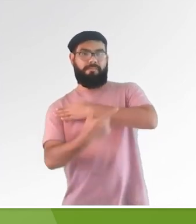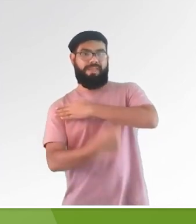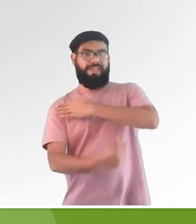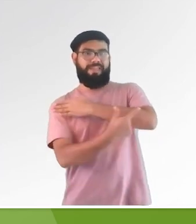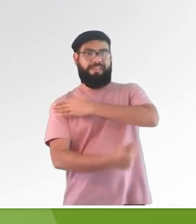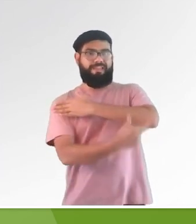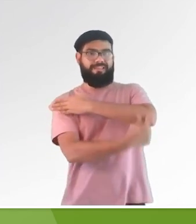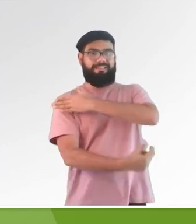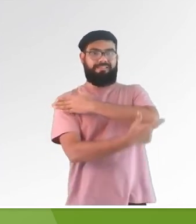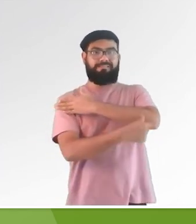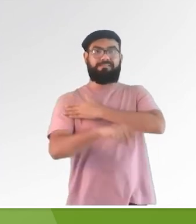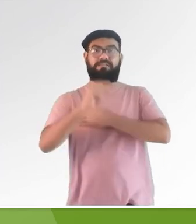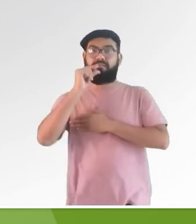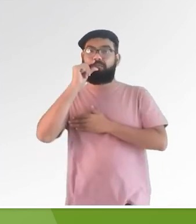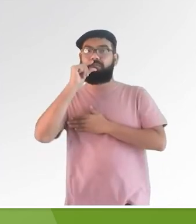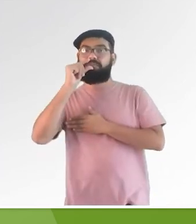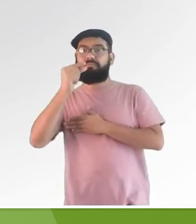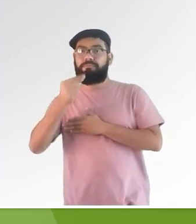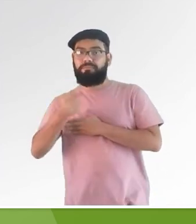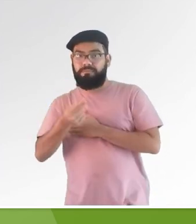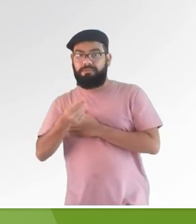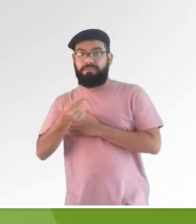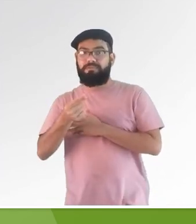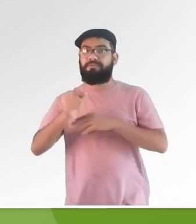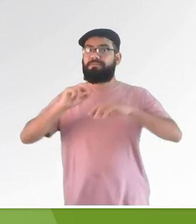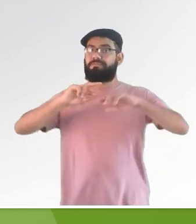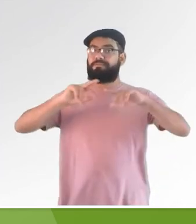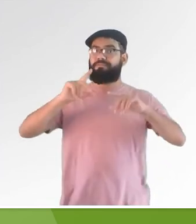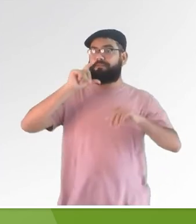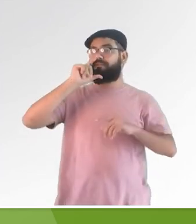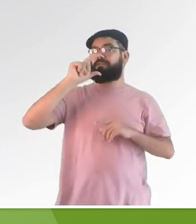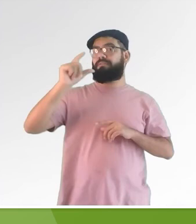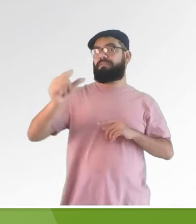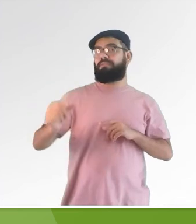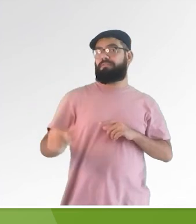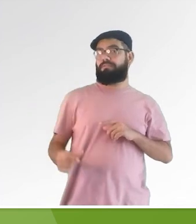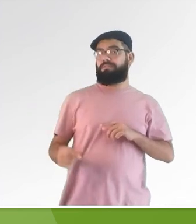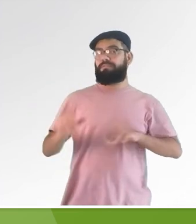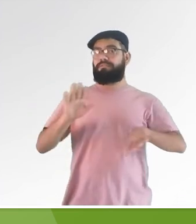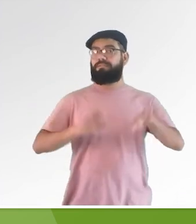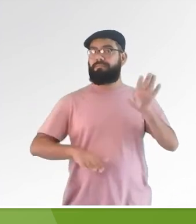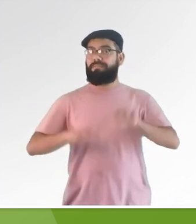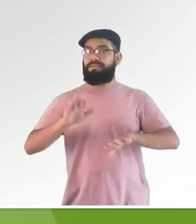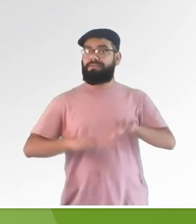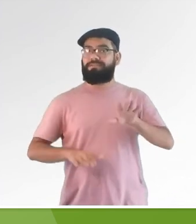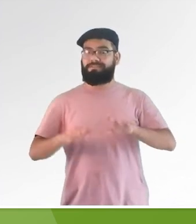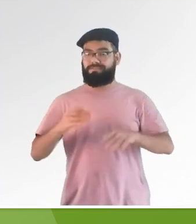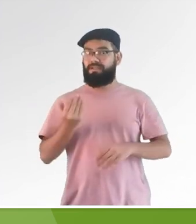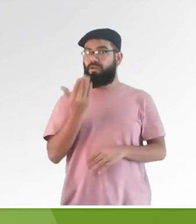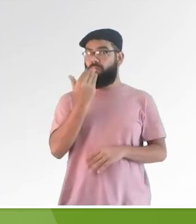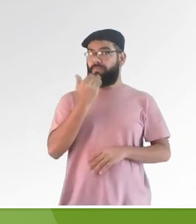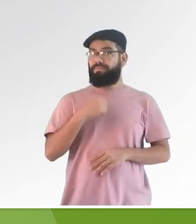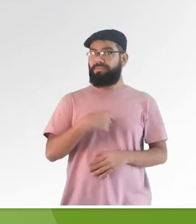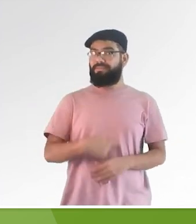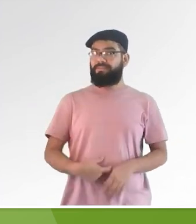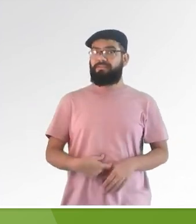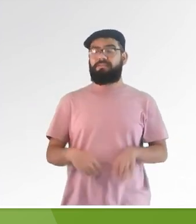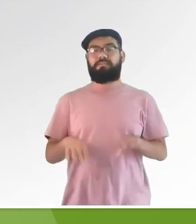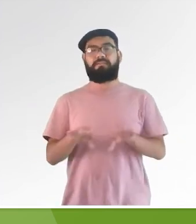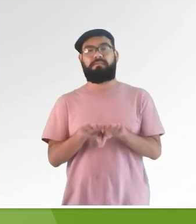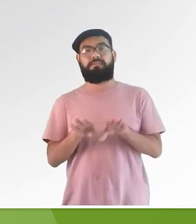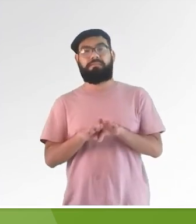bicos desses animais que são diversificados conforme a dieta, conforme a sua alimentação. E vimos também, olha só,